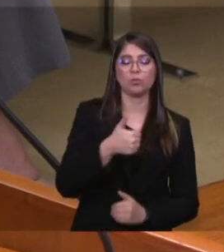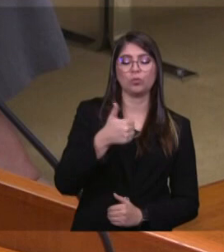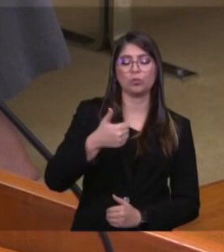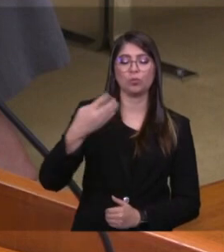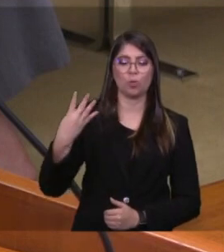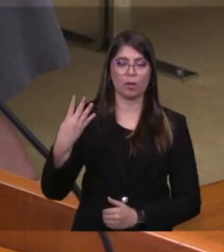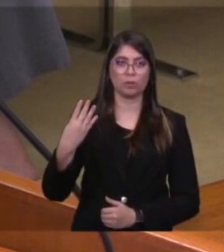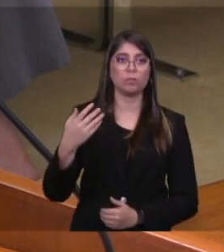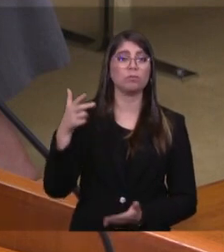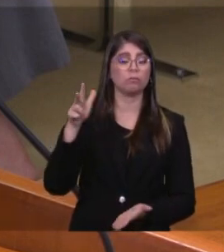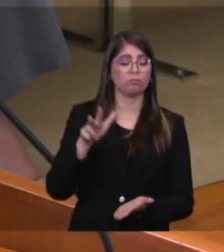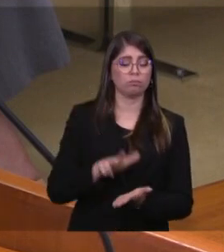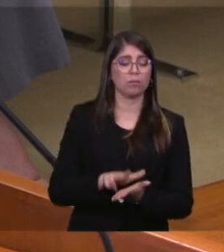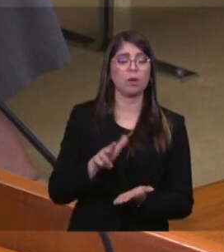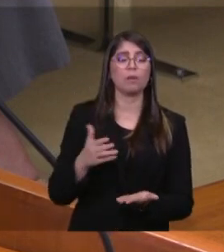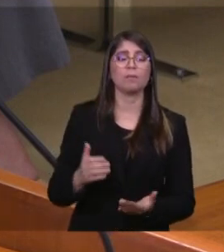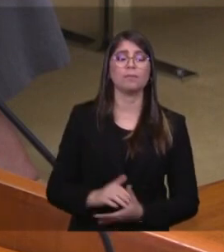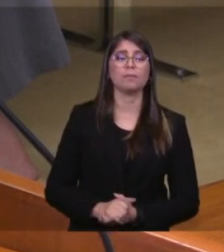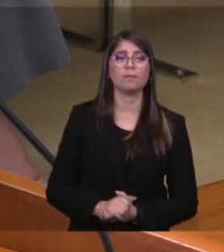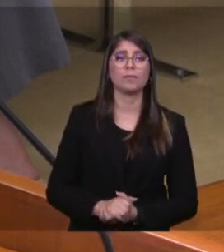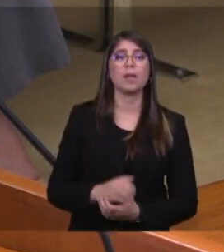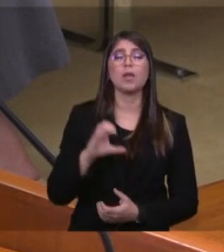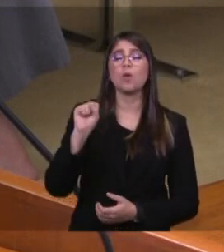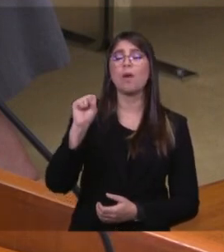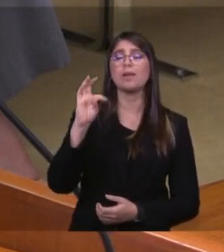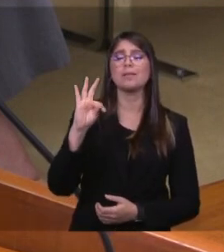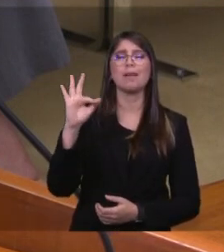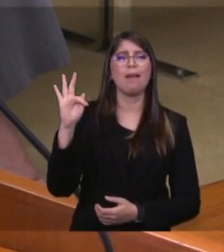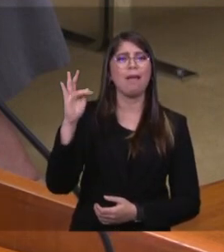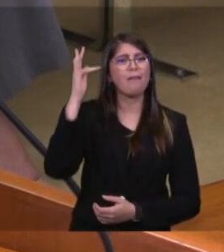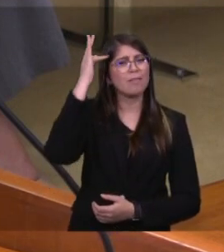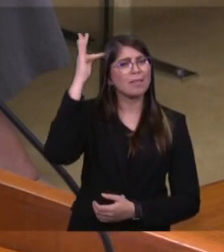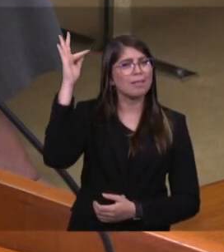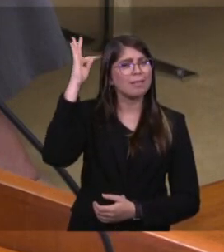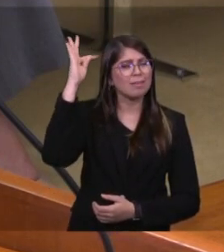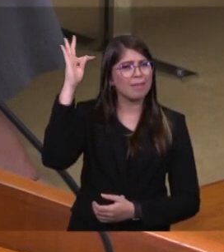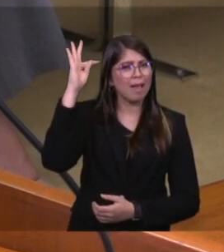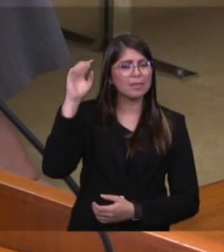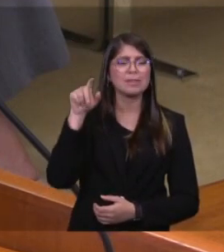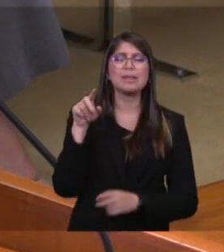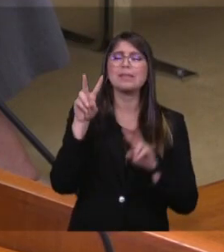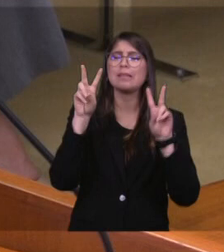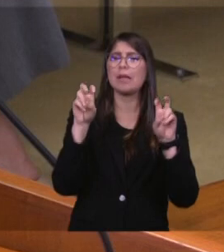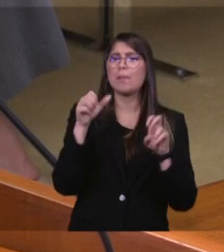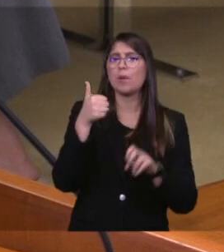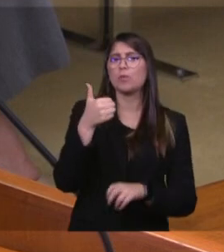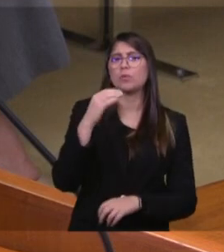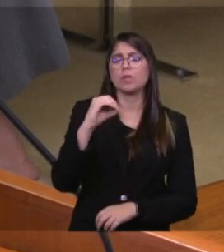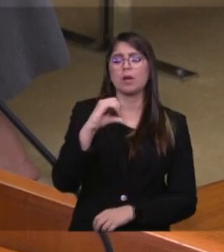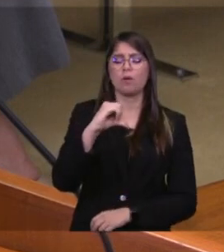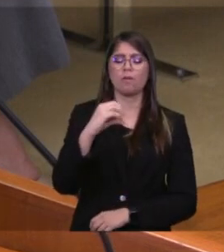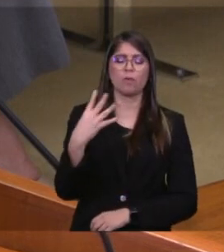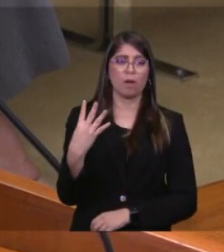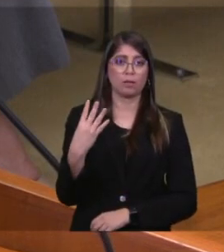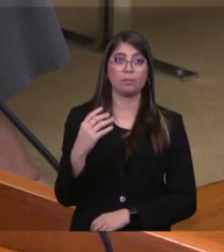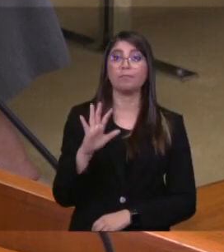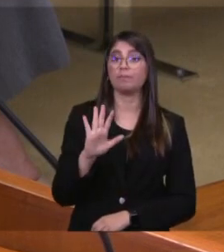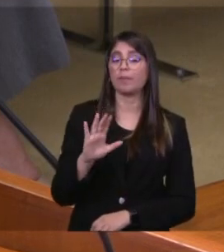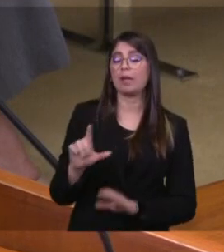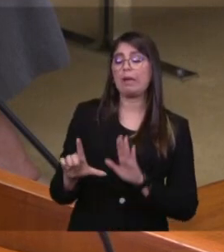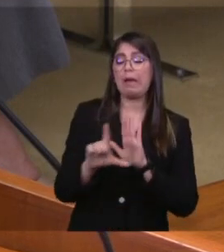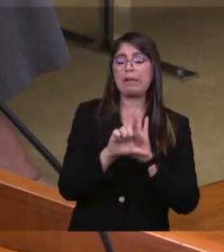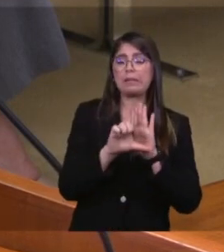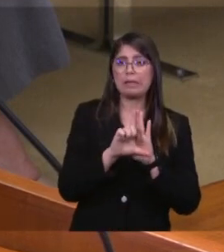114. E o que disse o Supremo Tribunal Federal na tese fixada no tema 1094? Que as leis estaduais